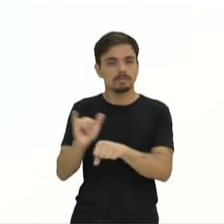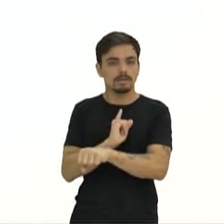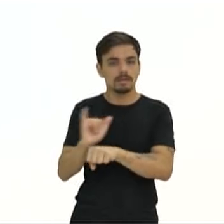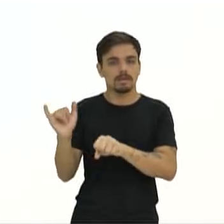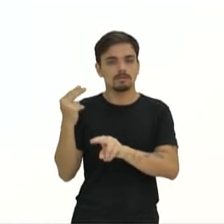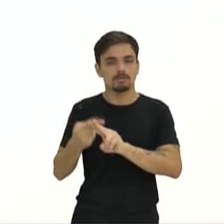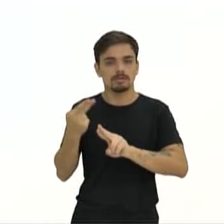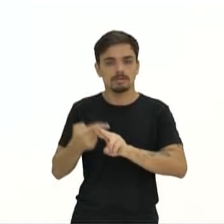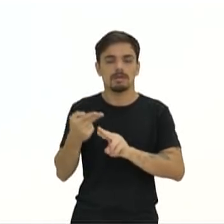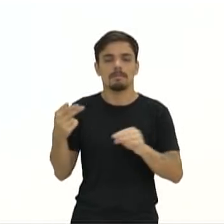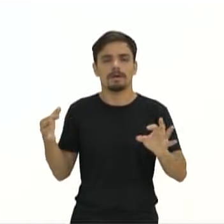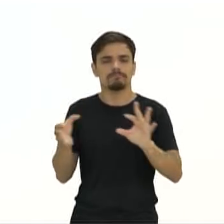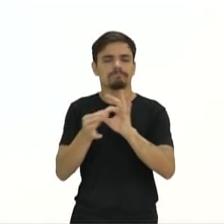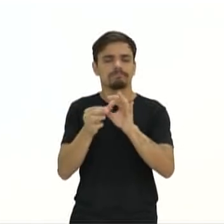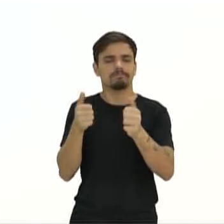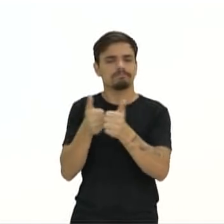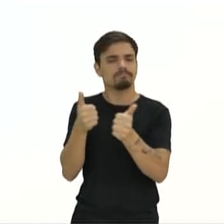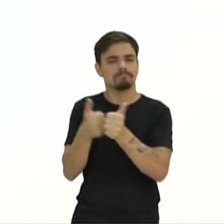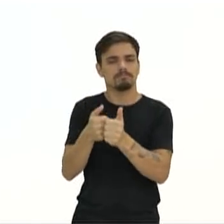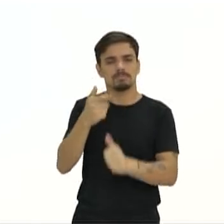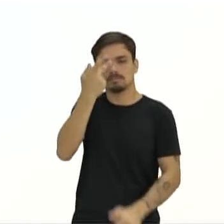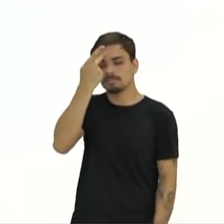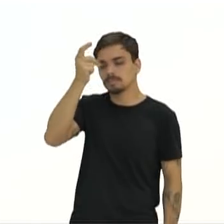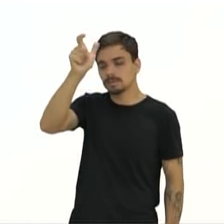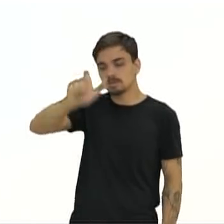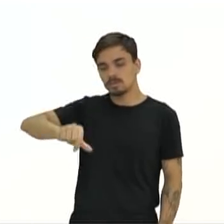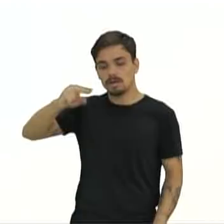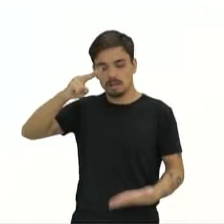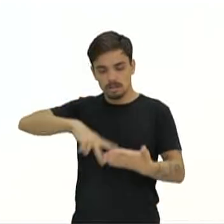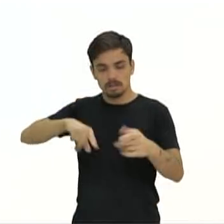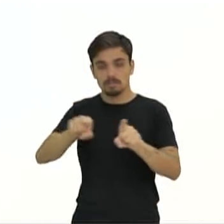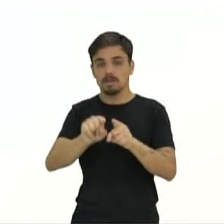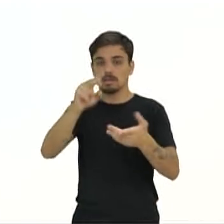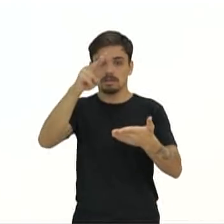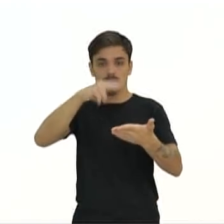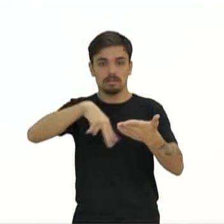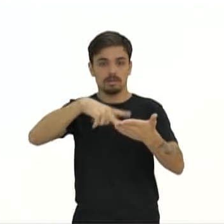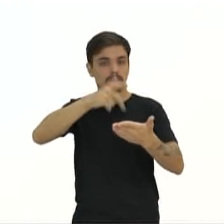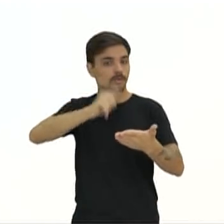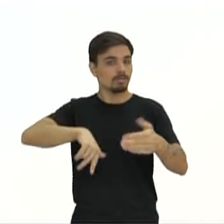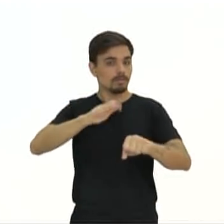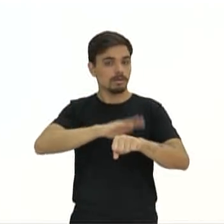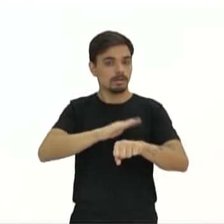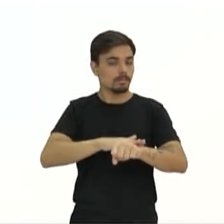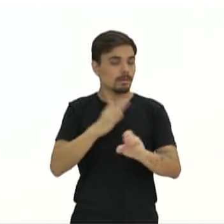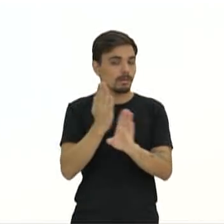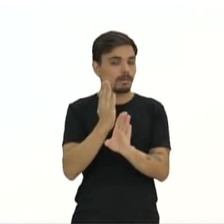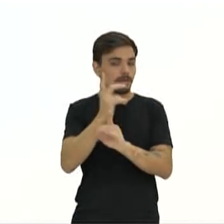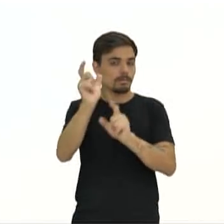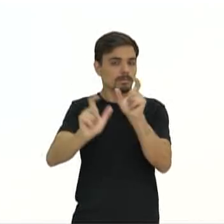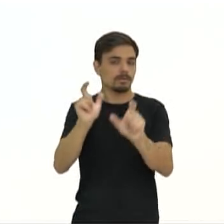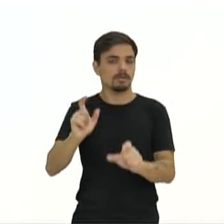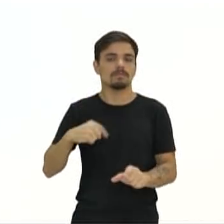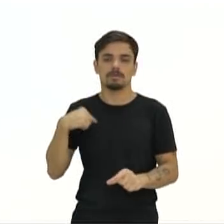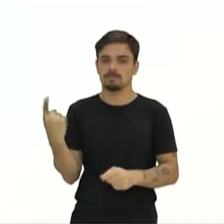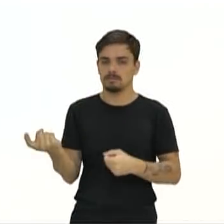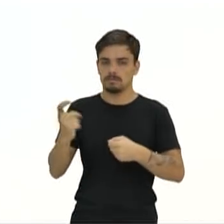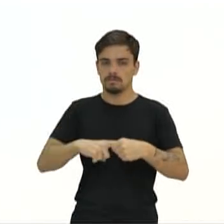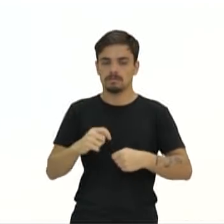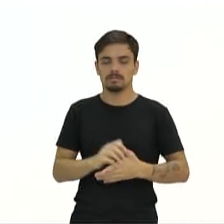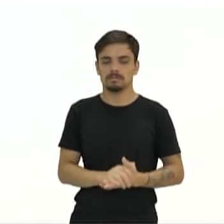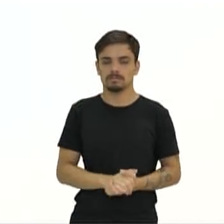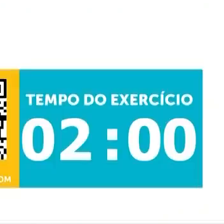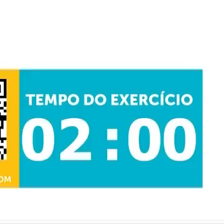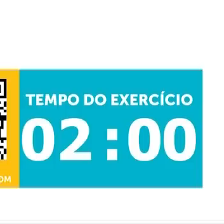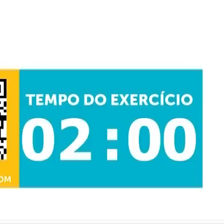utiliza para aproximar o leitor? Vou dar um tempo para você reler o trecho, encontrar essas palavras e eu já volto.